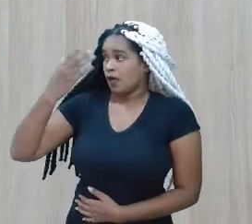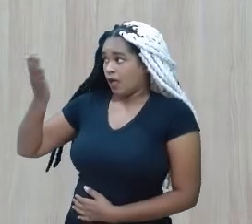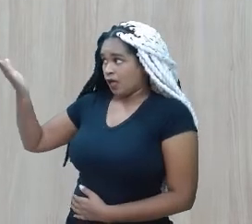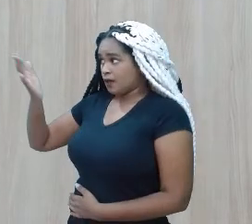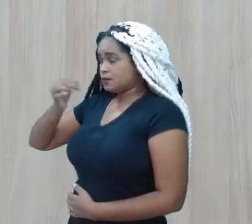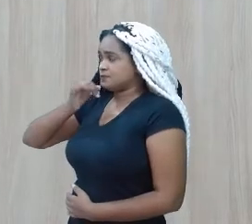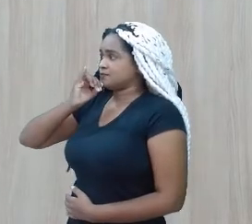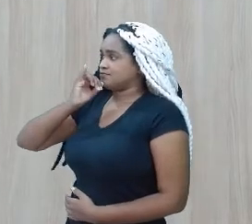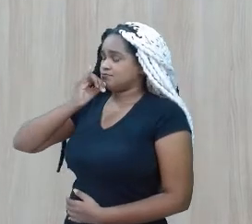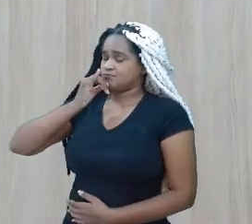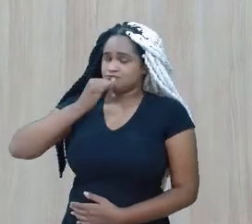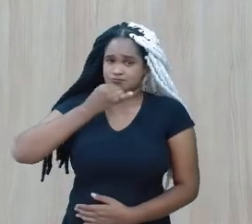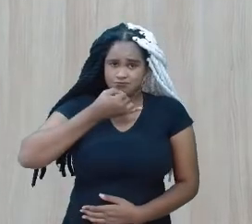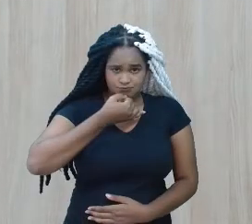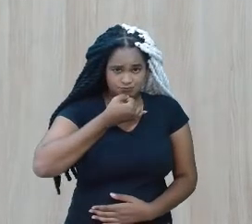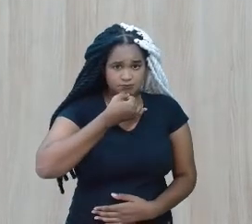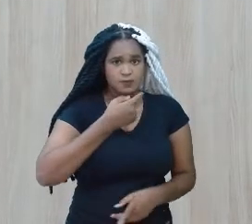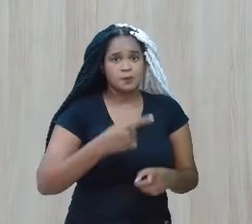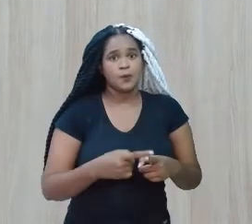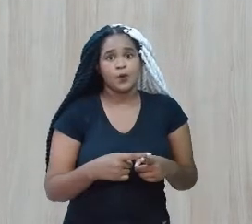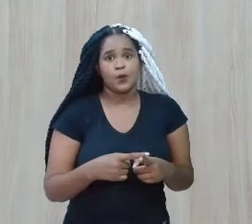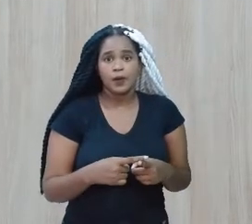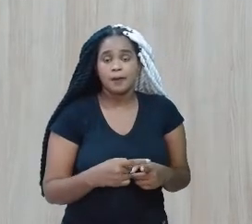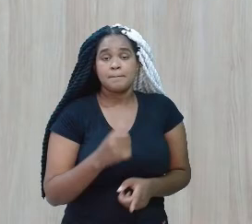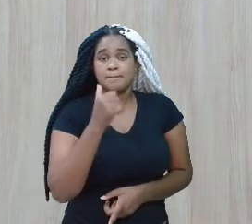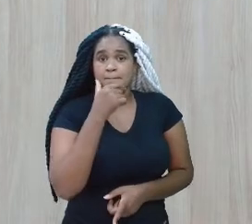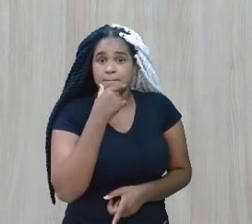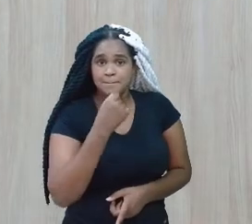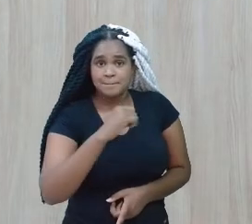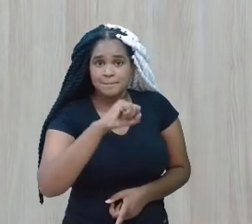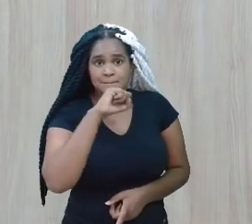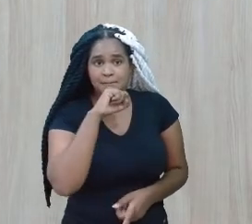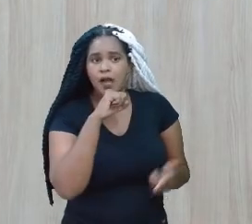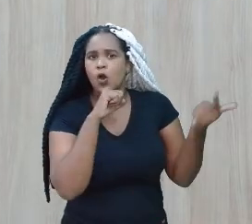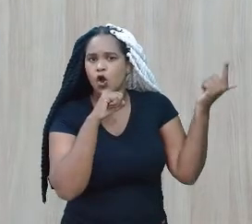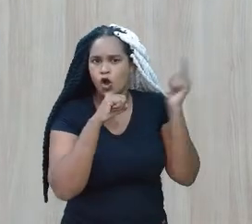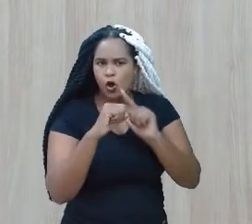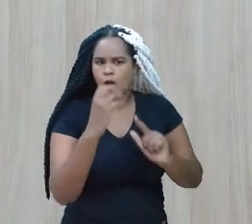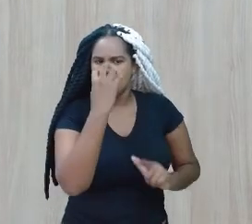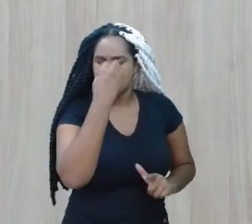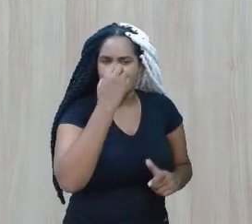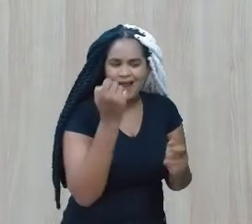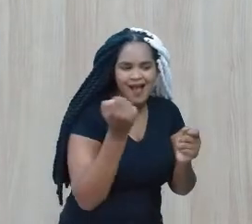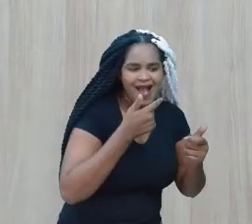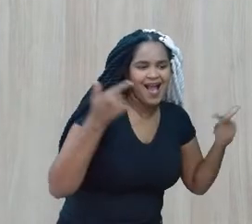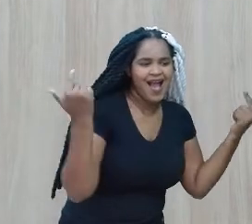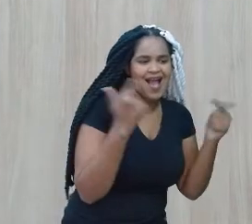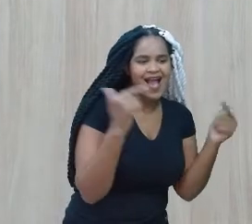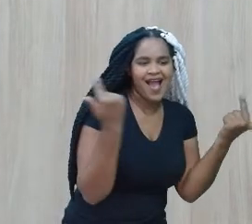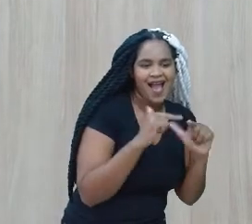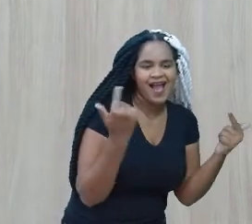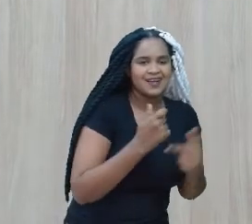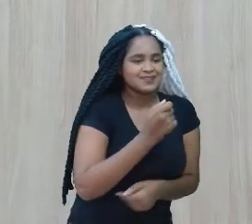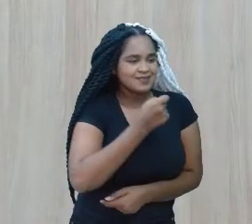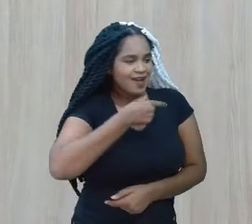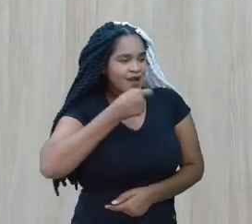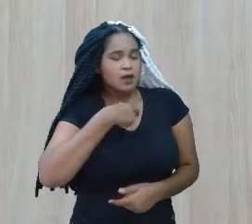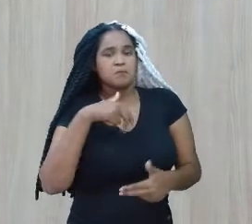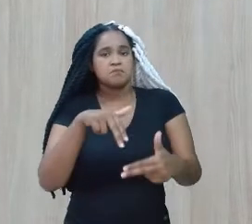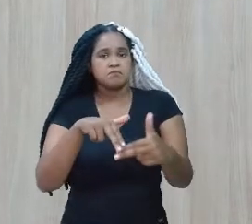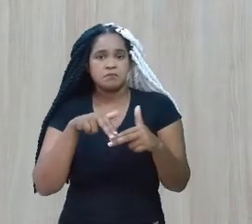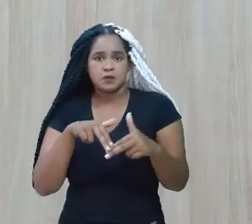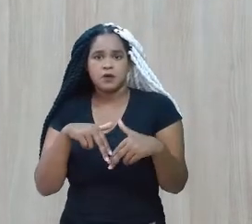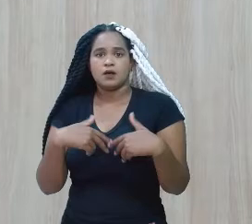um palhaço que fazia a plateia rir, mas ele não conseguia fazer a plateia rir. Com isso, ele se tornou uma pessoa